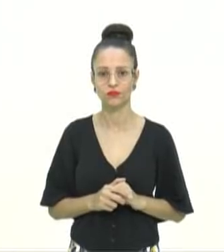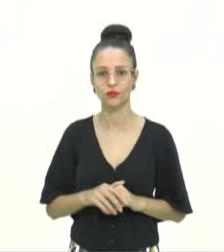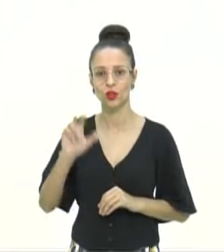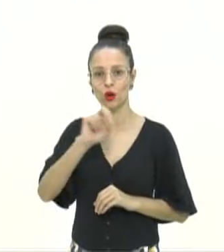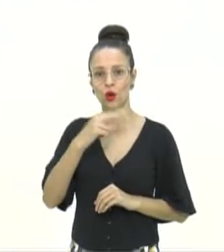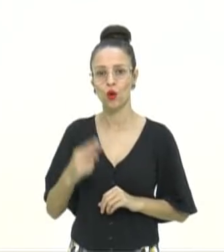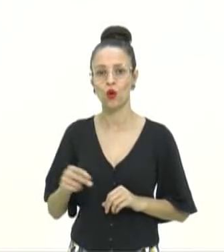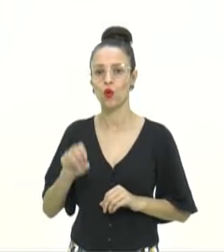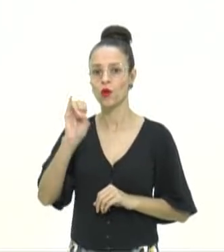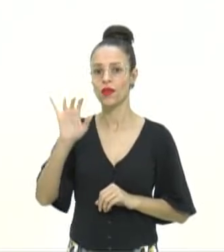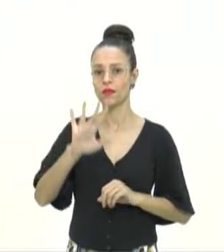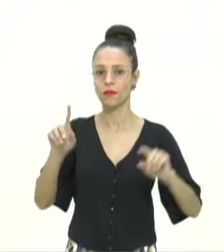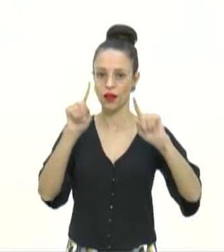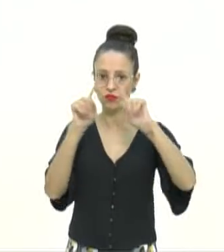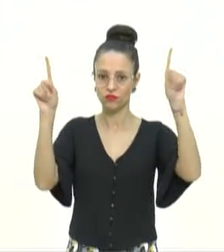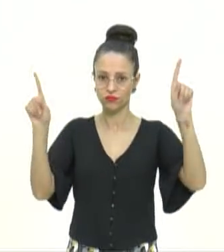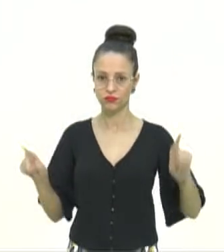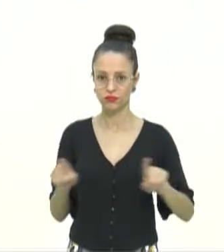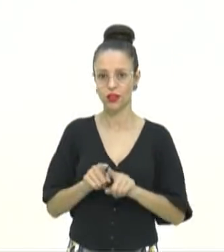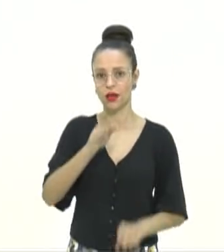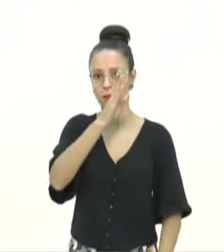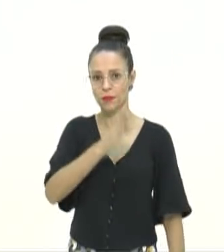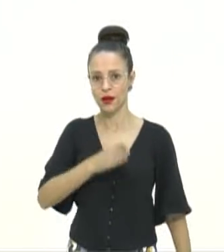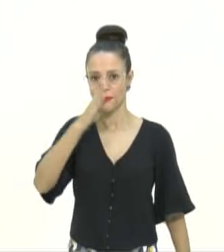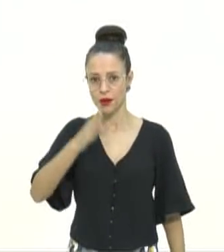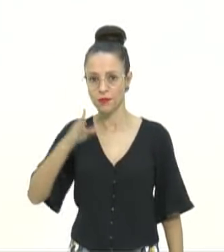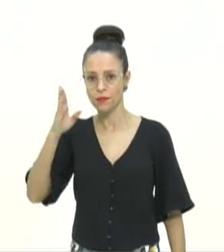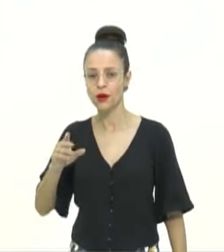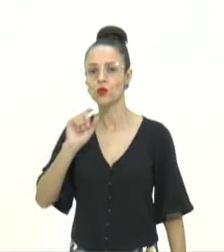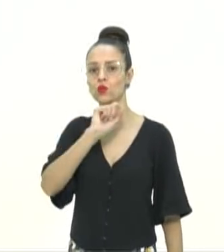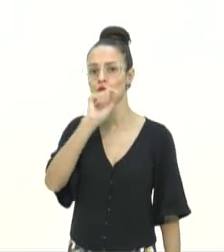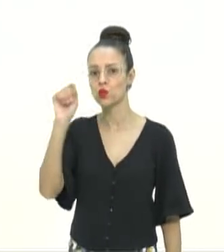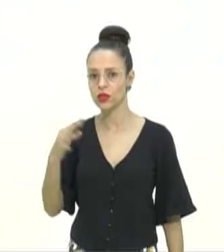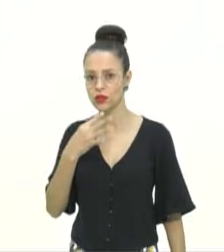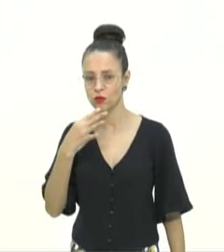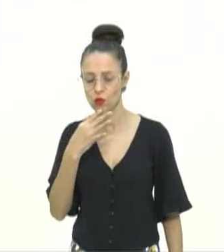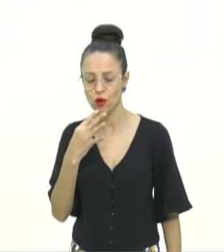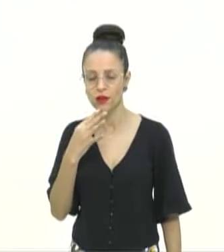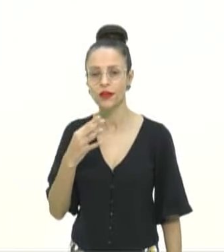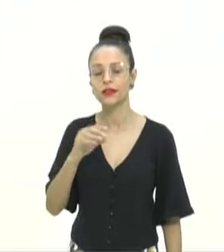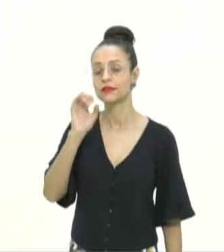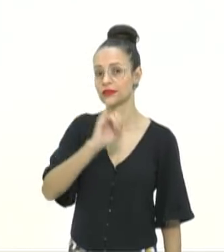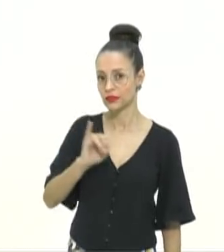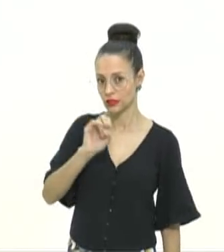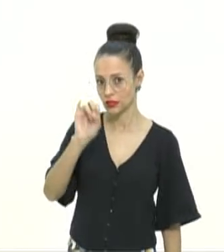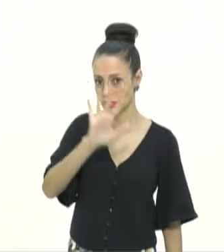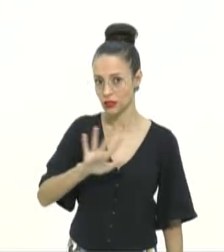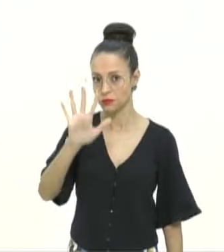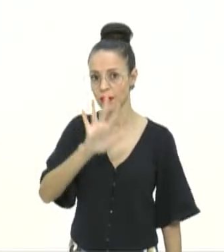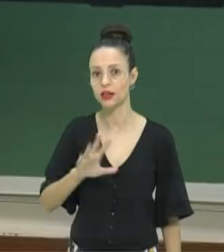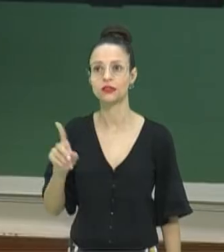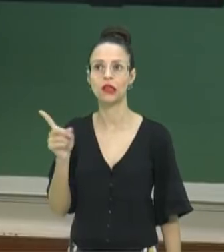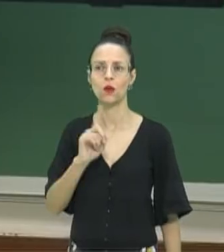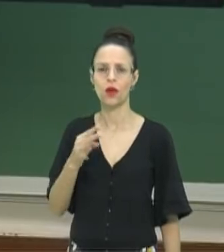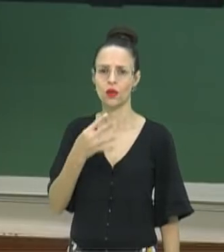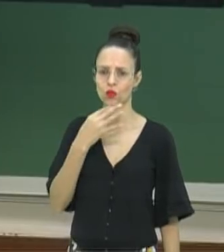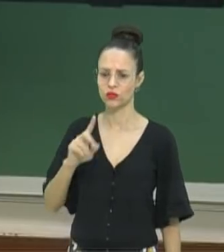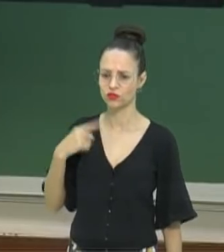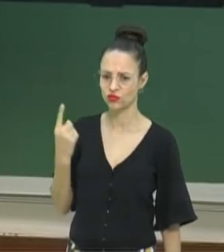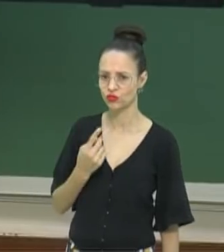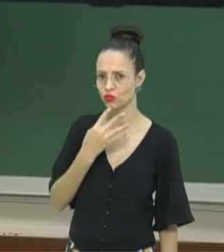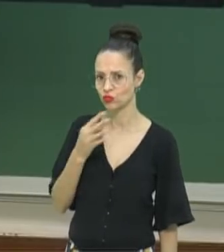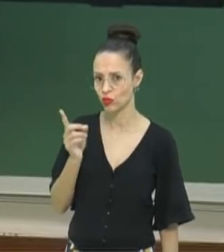Particionando a figura em polígonos que conhecemos e depois somando tudo, caso seja uma figura que não seja tão conhecida da